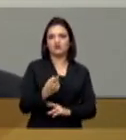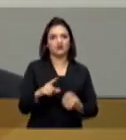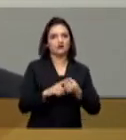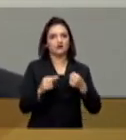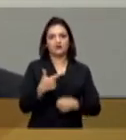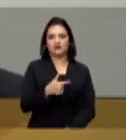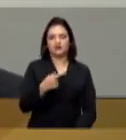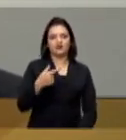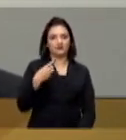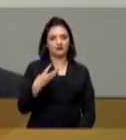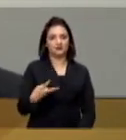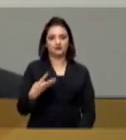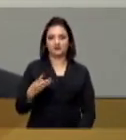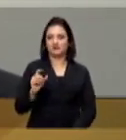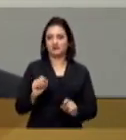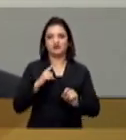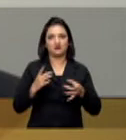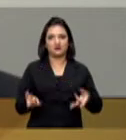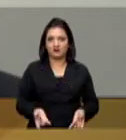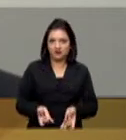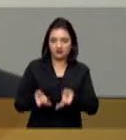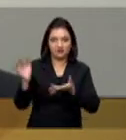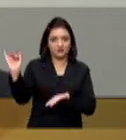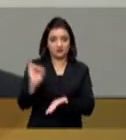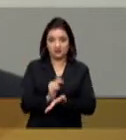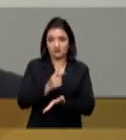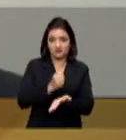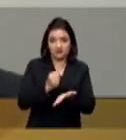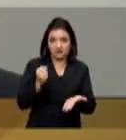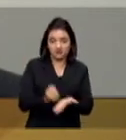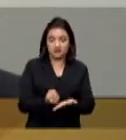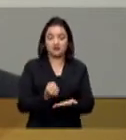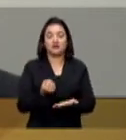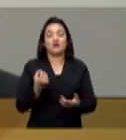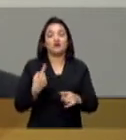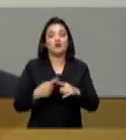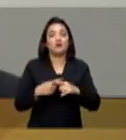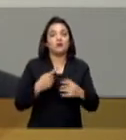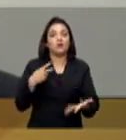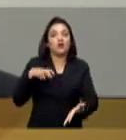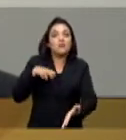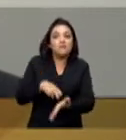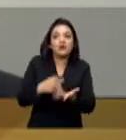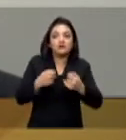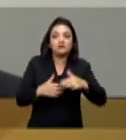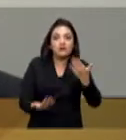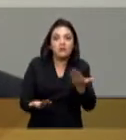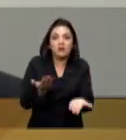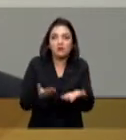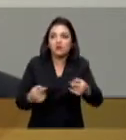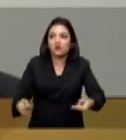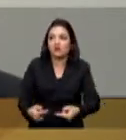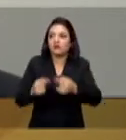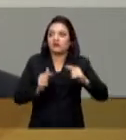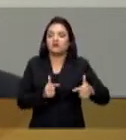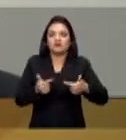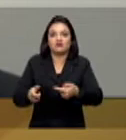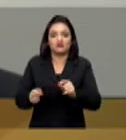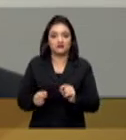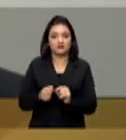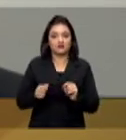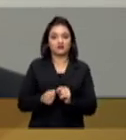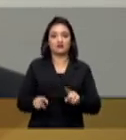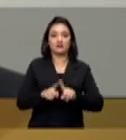Penal, importação sem registro, por ofensa ao princípio da proporcionalidade na fixação da pena em abstrato feita pelo legislador penal. De